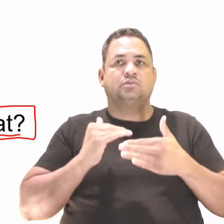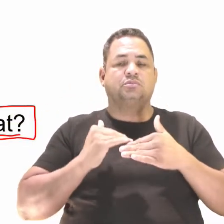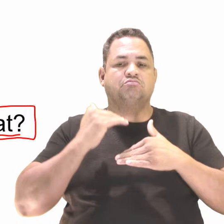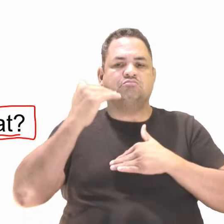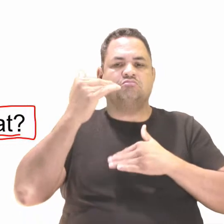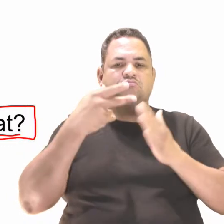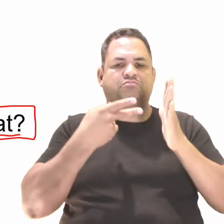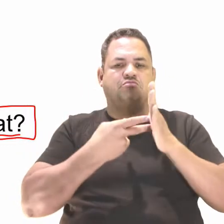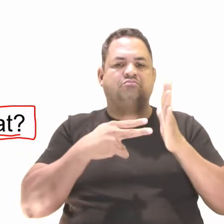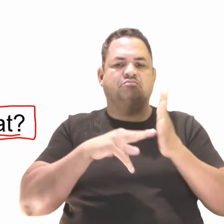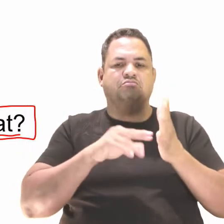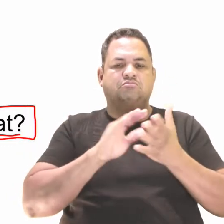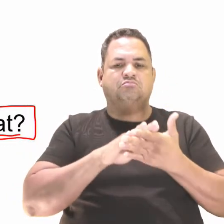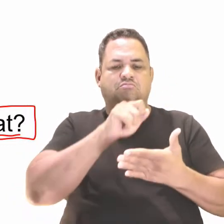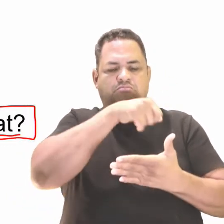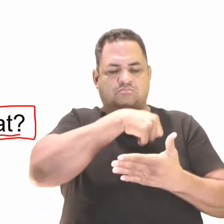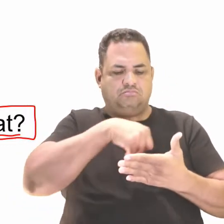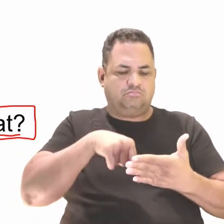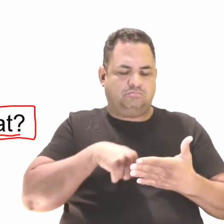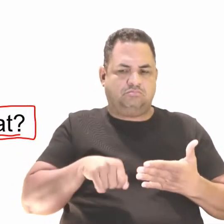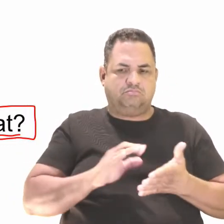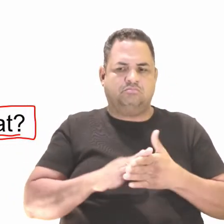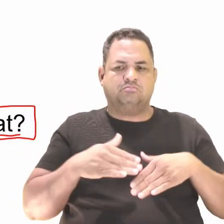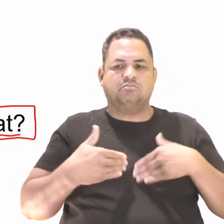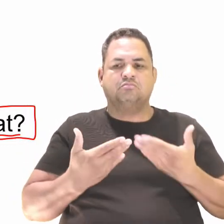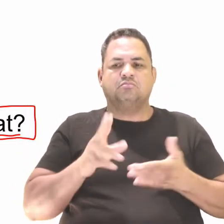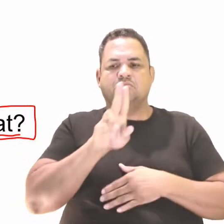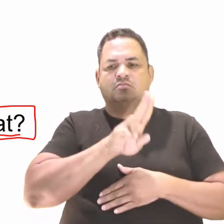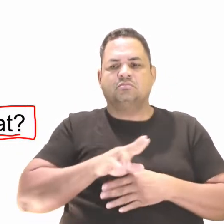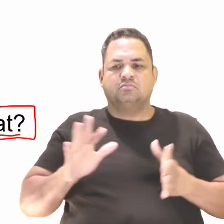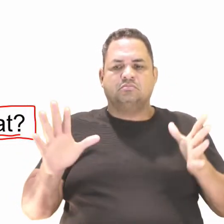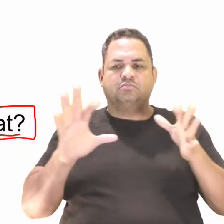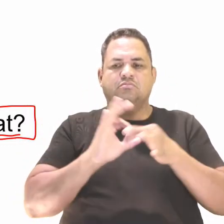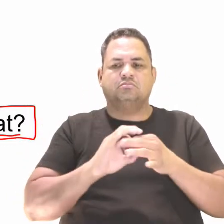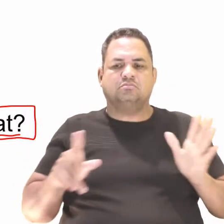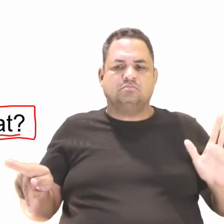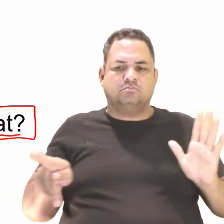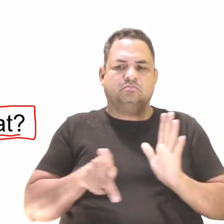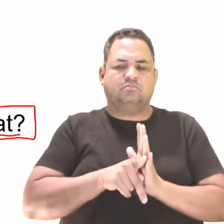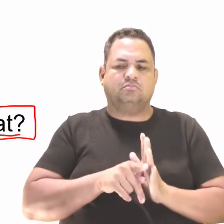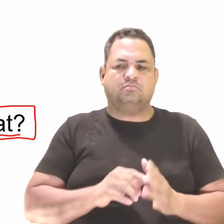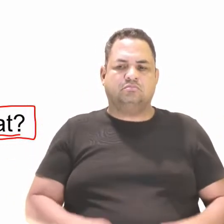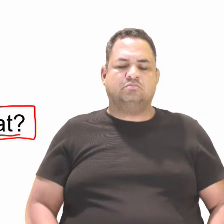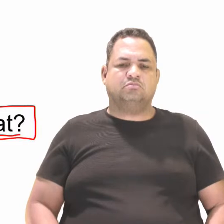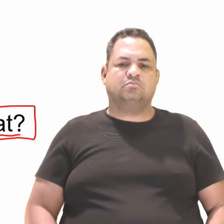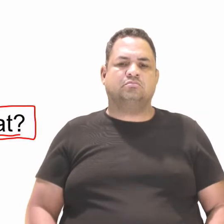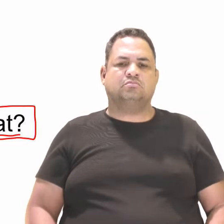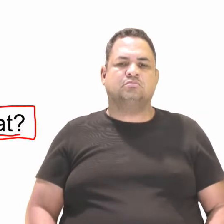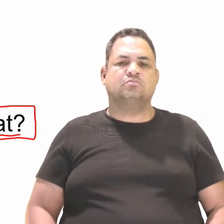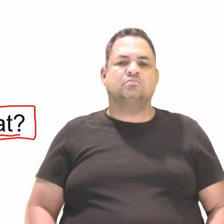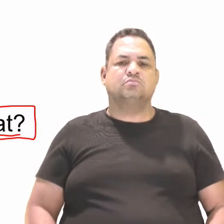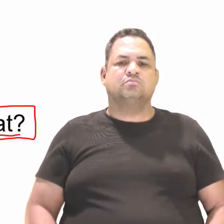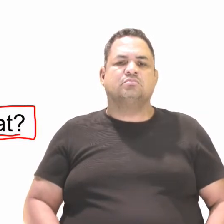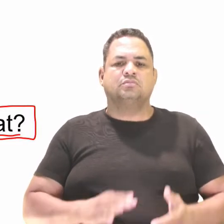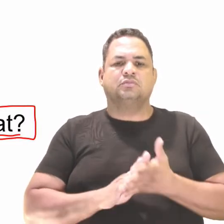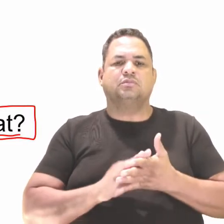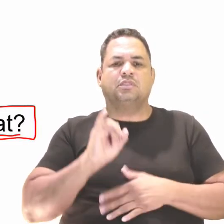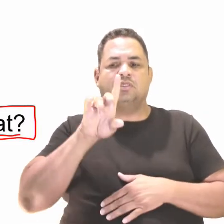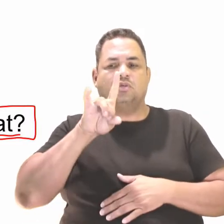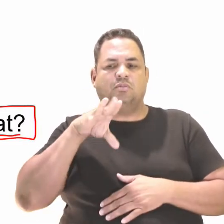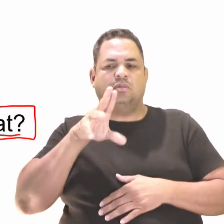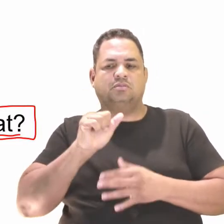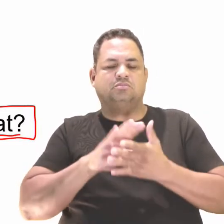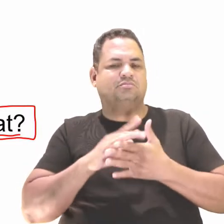os seus significados literais quando aplicados em contextos específicos. Então, assim, numa expressão idiomática, você